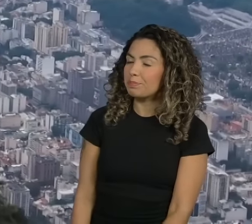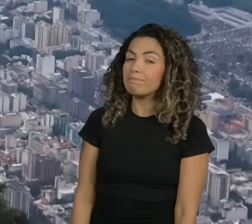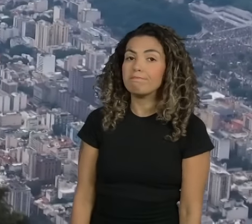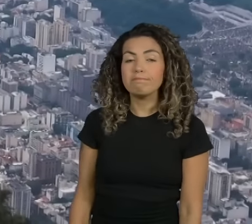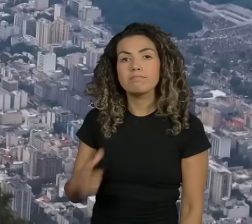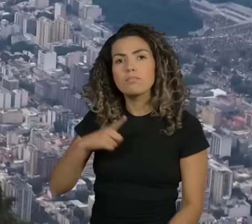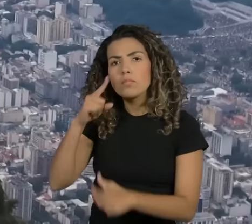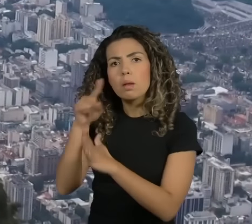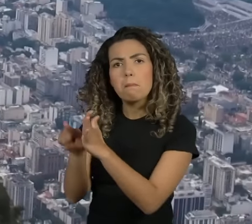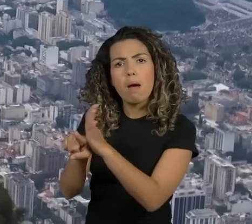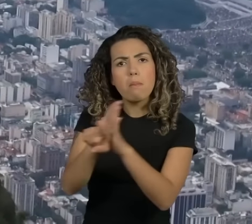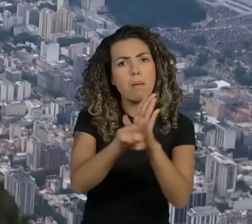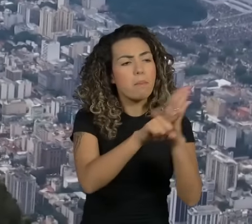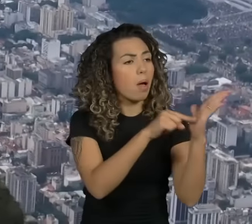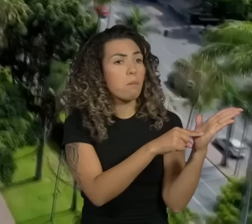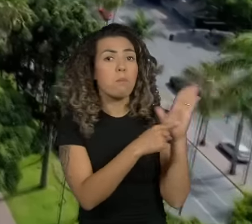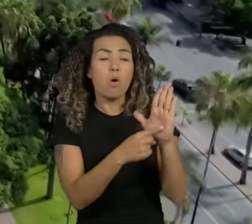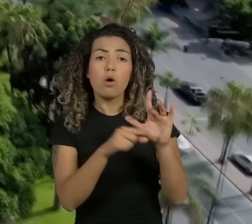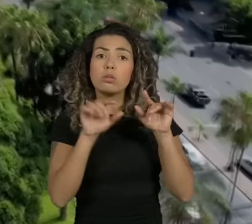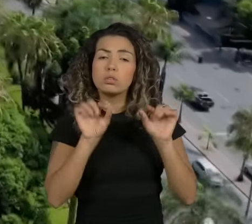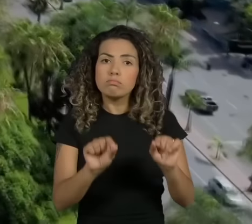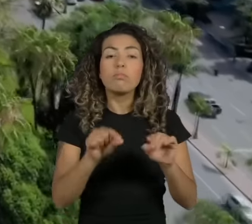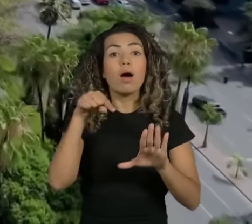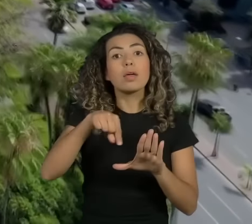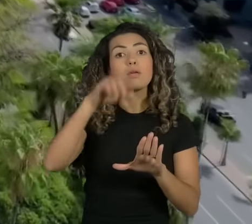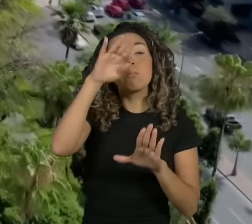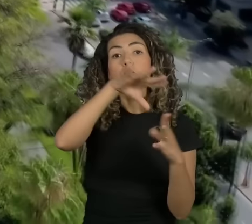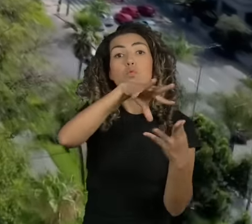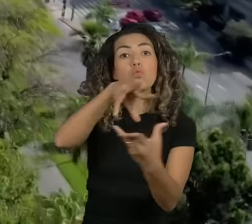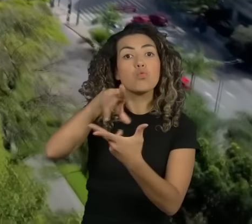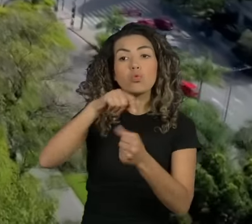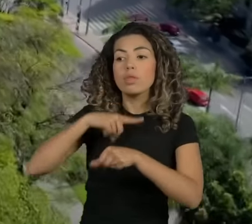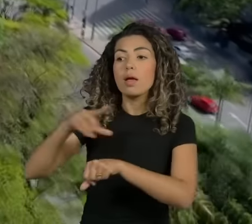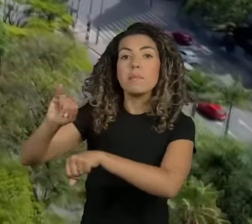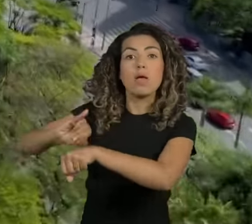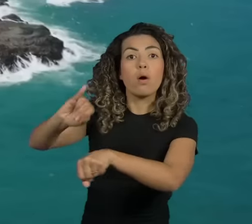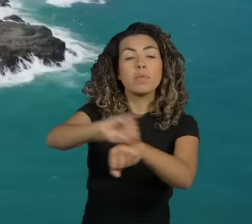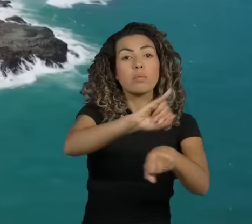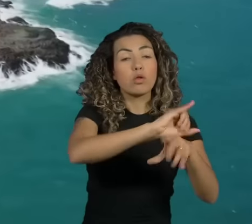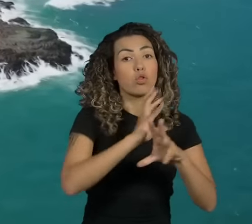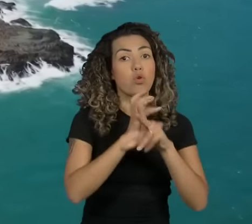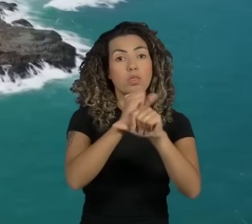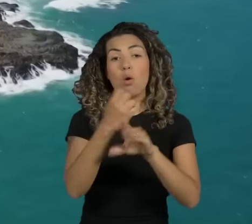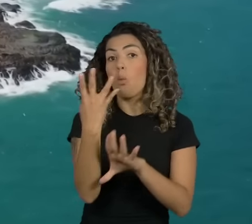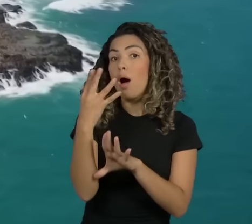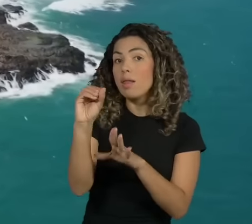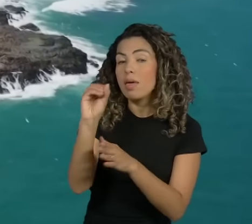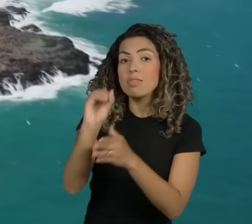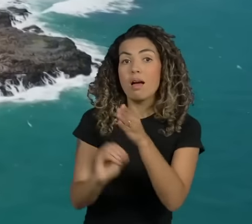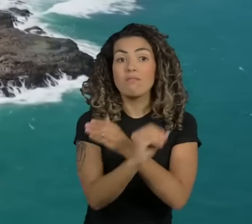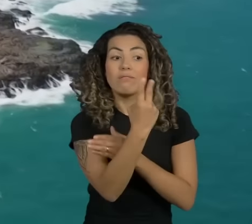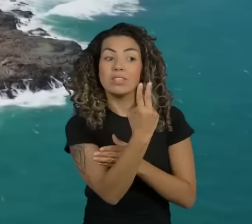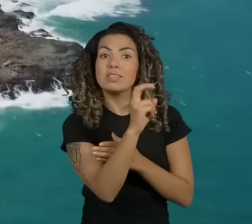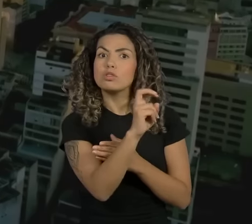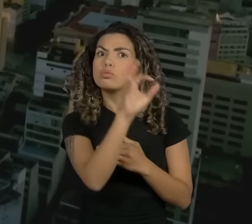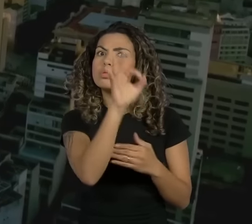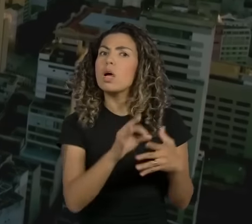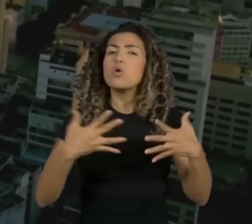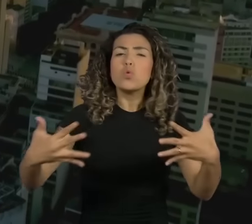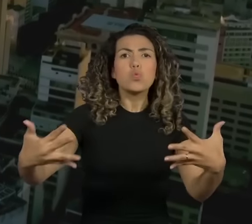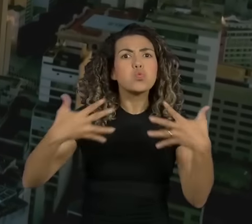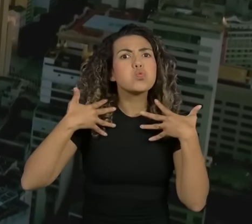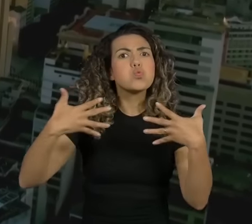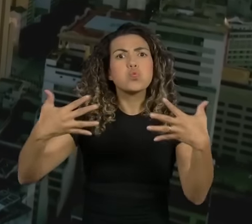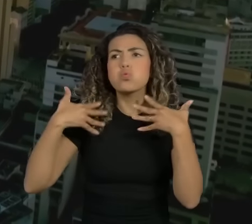Estudo revela que as 40 capitais mais populosas do mundo tiveram 25% mais dias de calor extremo